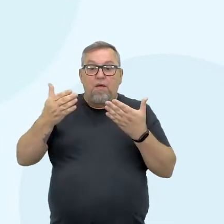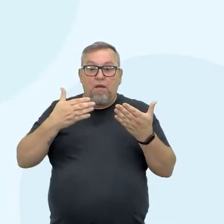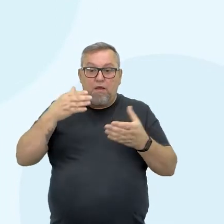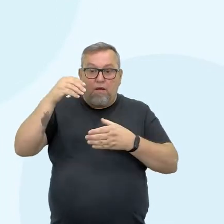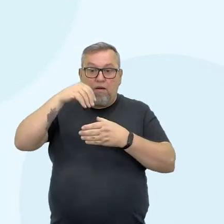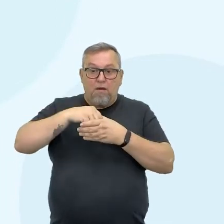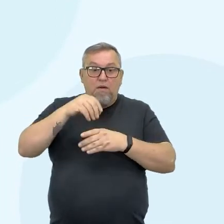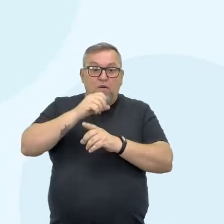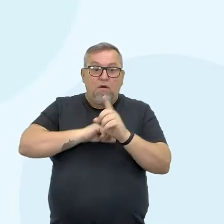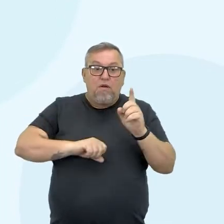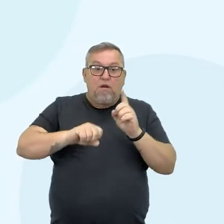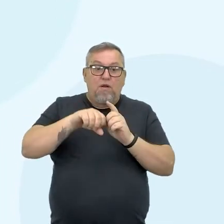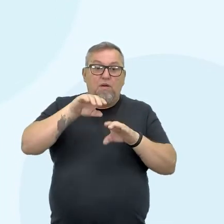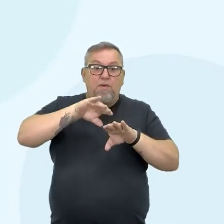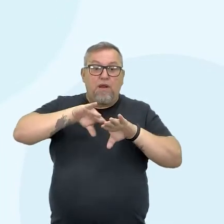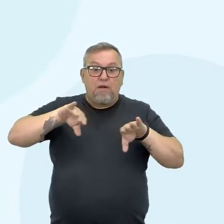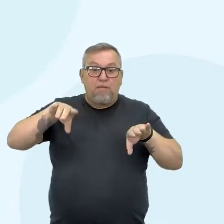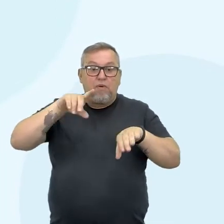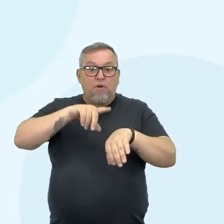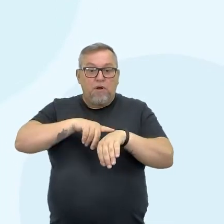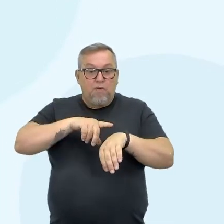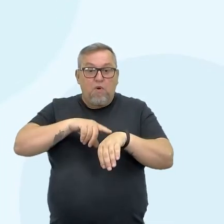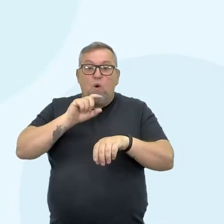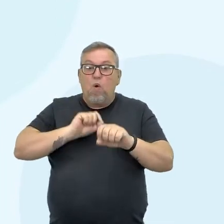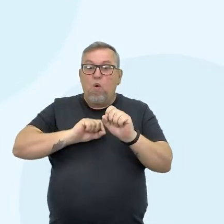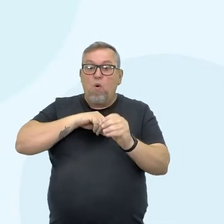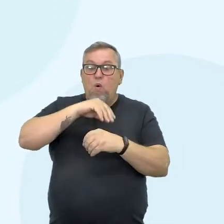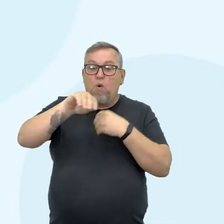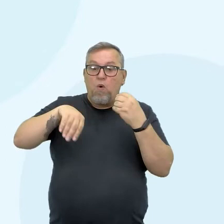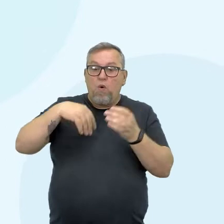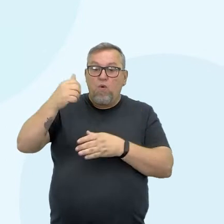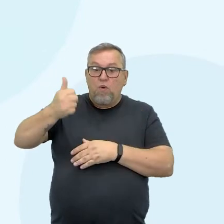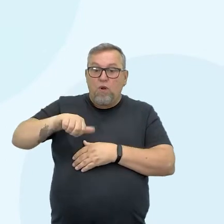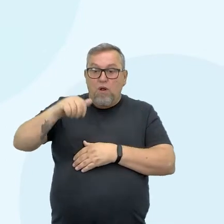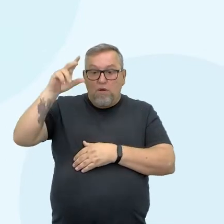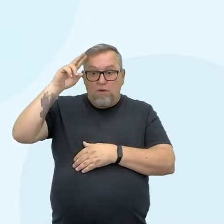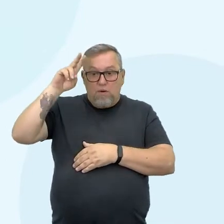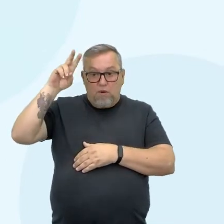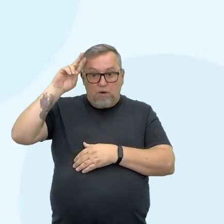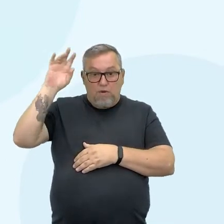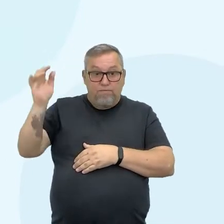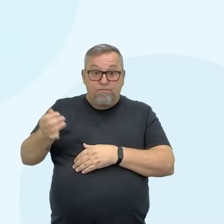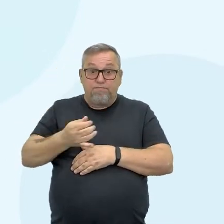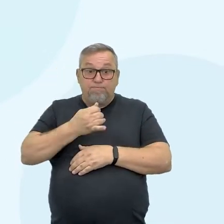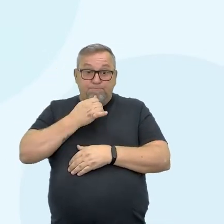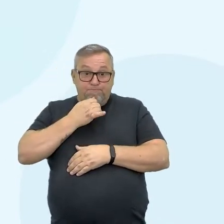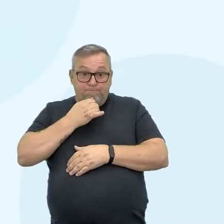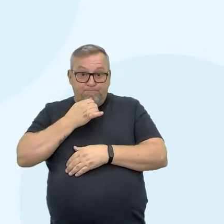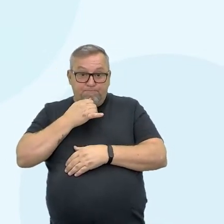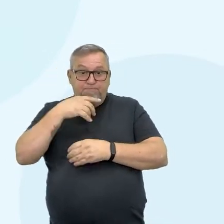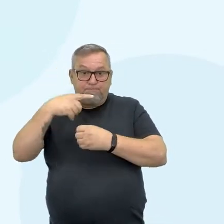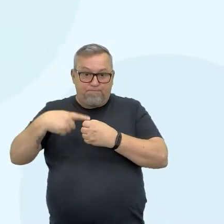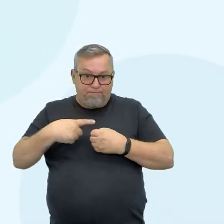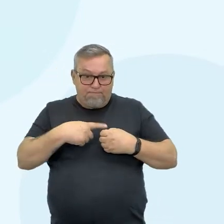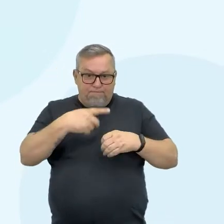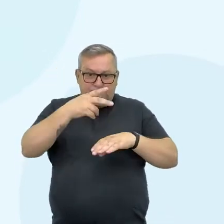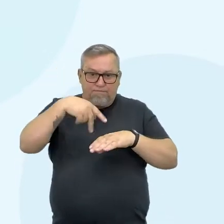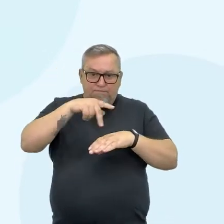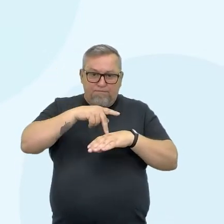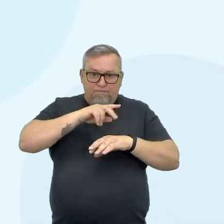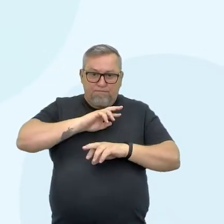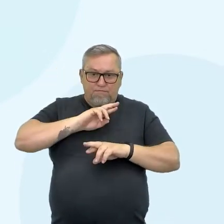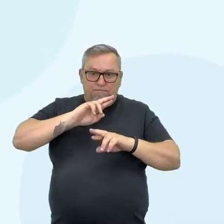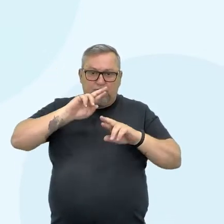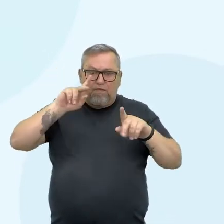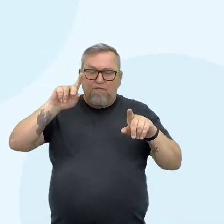comparações internas a sociedades separadas pelo tempo, o que envolve uma análise histórica. Por exemplo, uma ou mais cidades